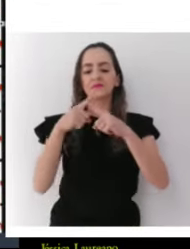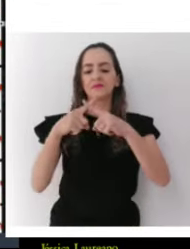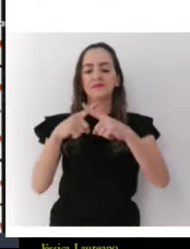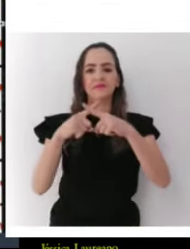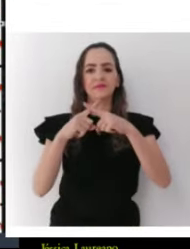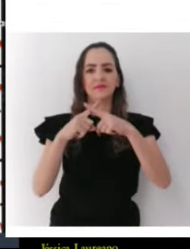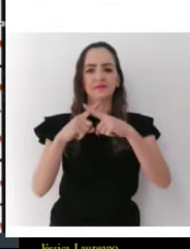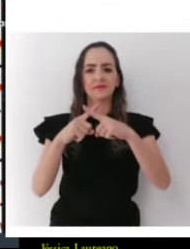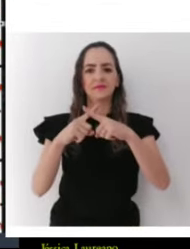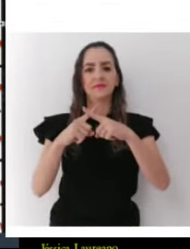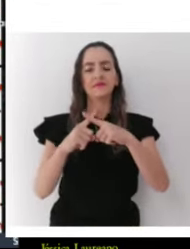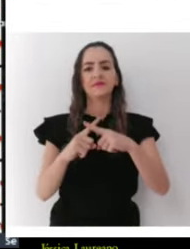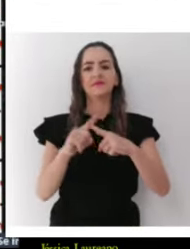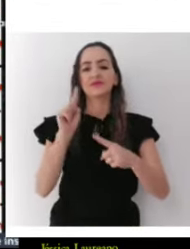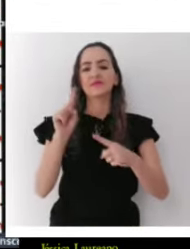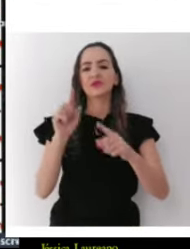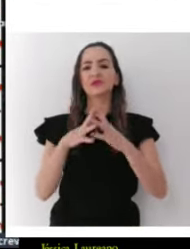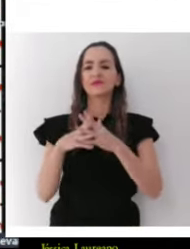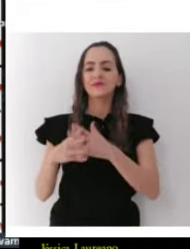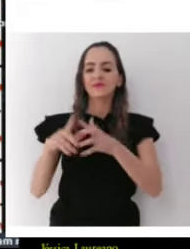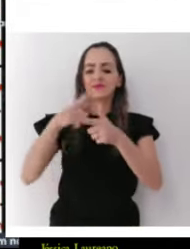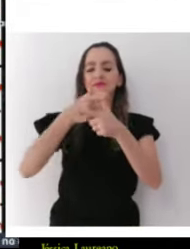tipo uma continha de vezes, mas usando o símbolo de dividir.